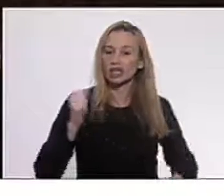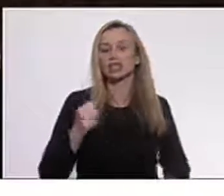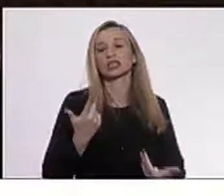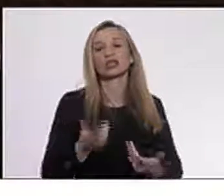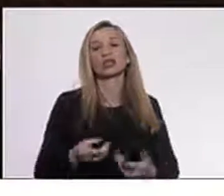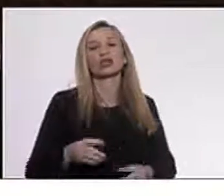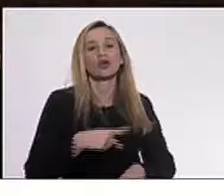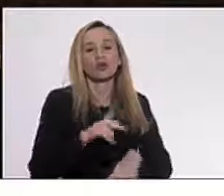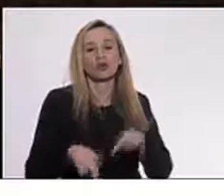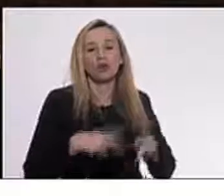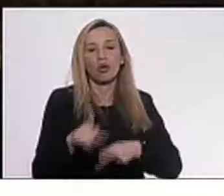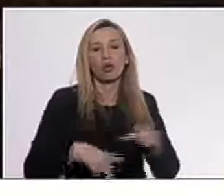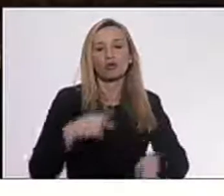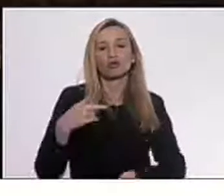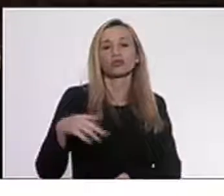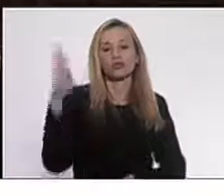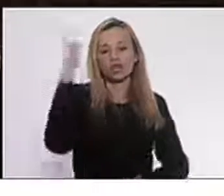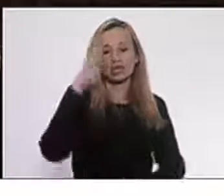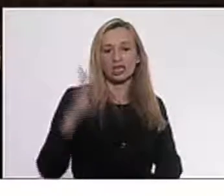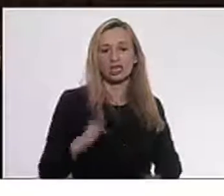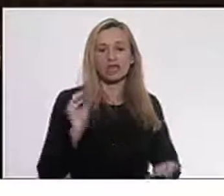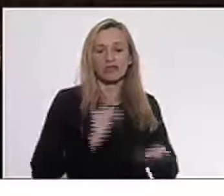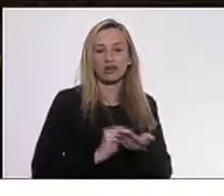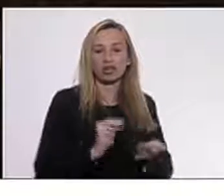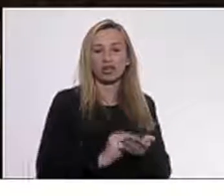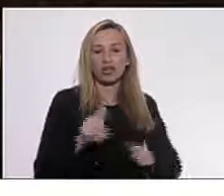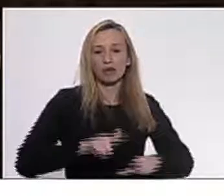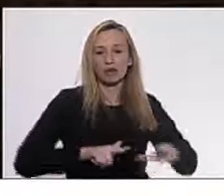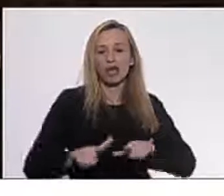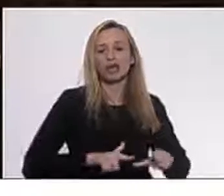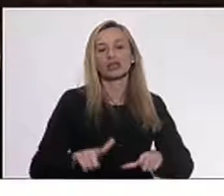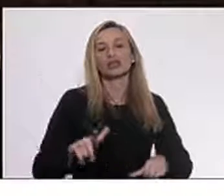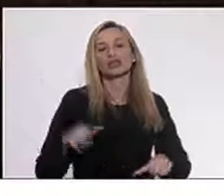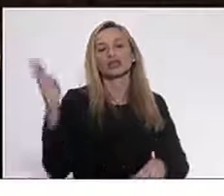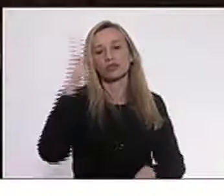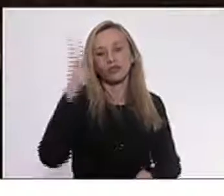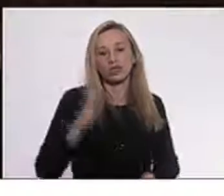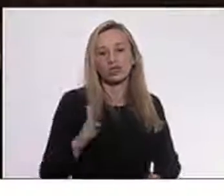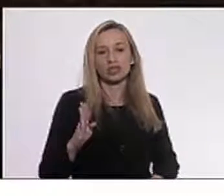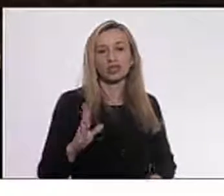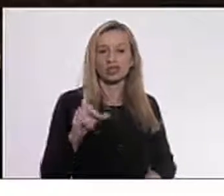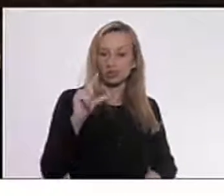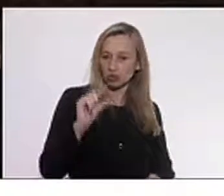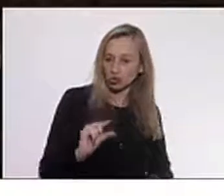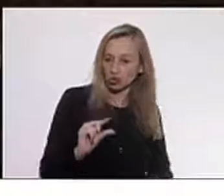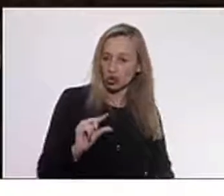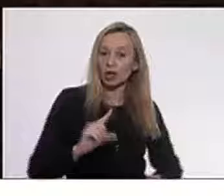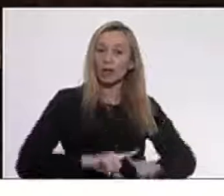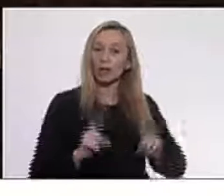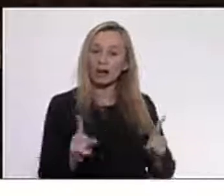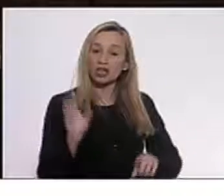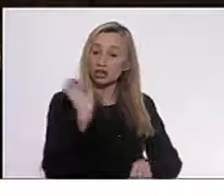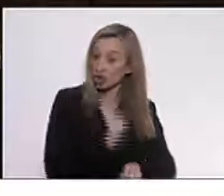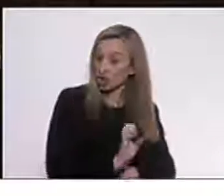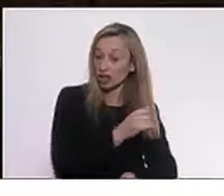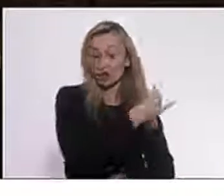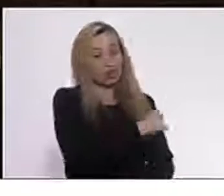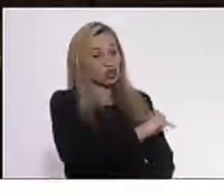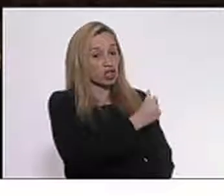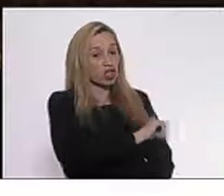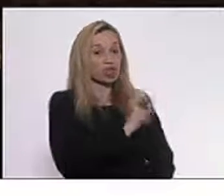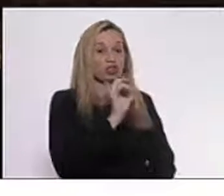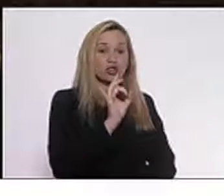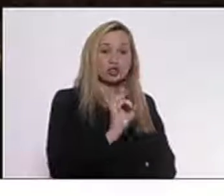brasileira. O desemprego no Brasil, em alguma medida, vem diminuindo, mas no estado do Rio de